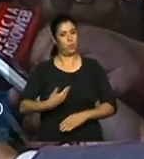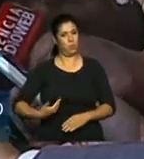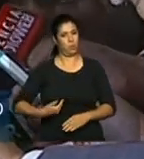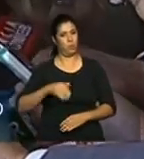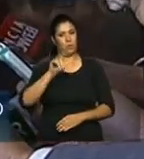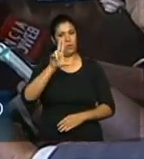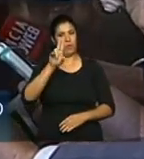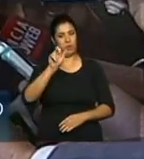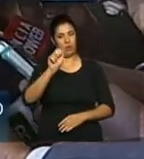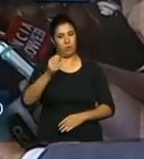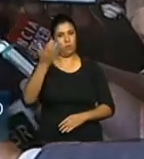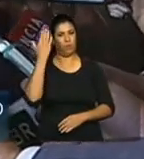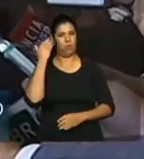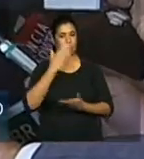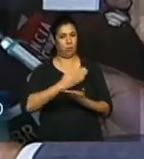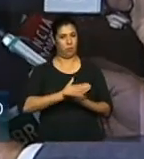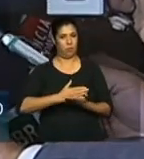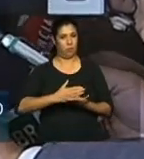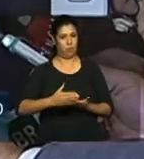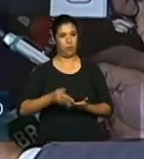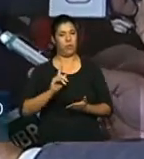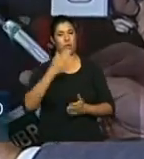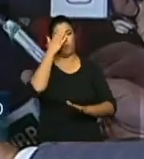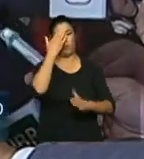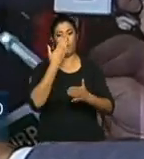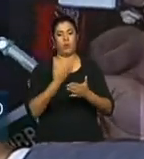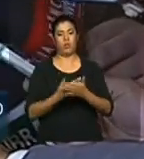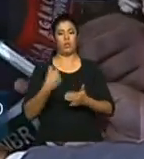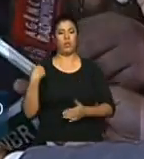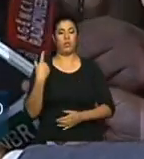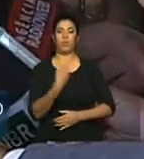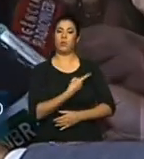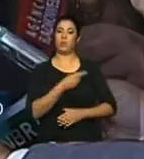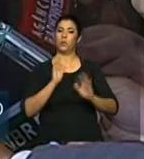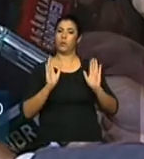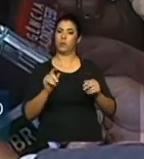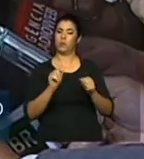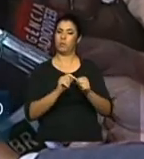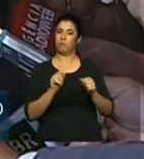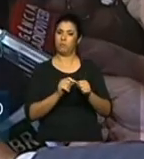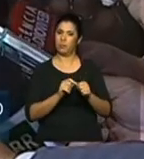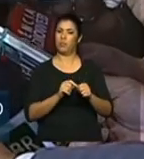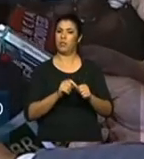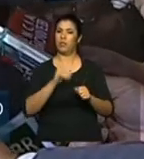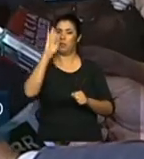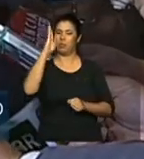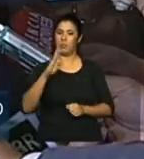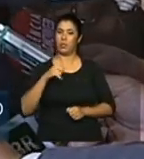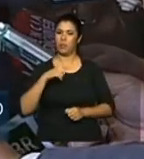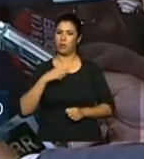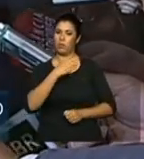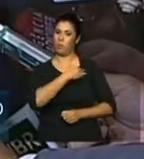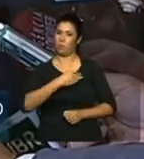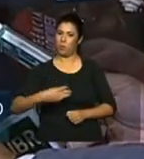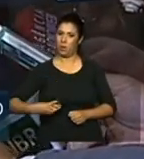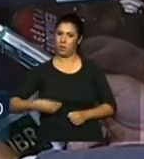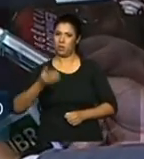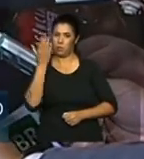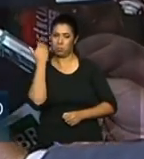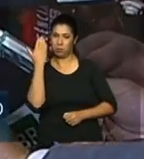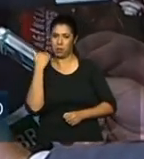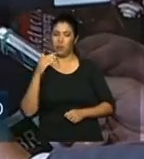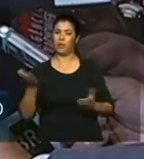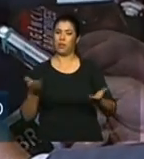o princípio. Eu acredito no que nós estamos fazendo no Brasil. Eu fui ministro do presidente Lula, agora com muita honra